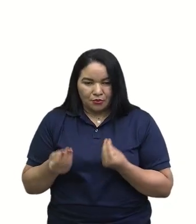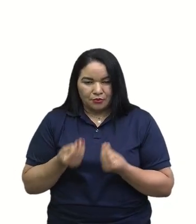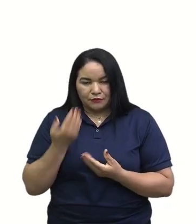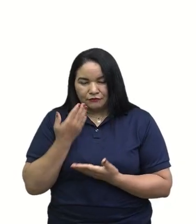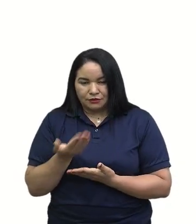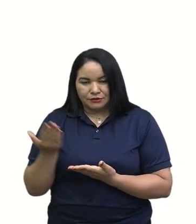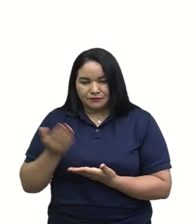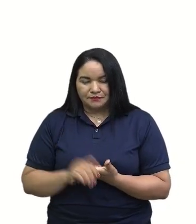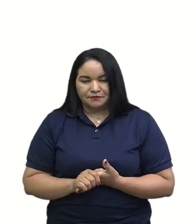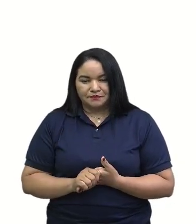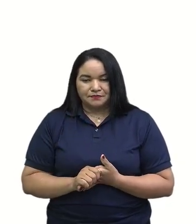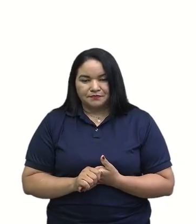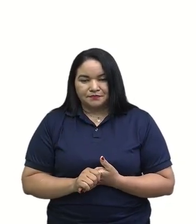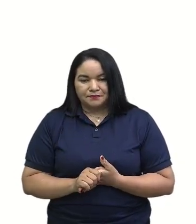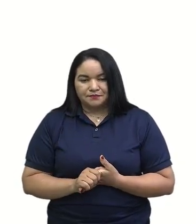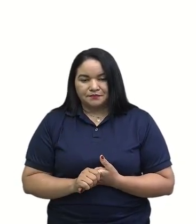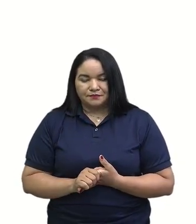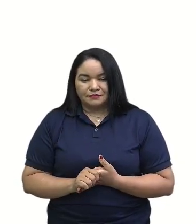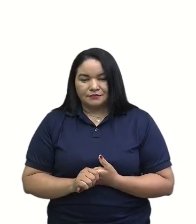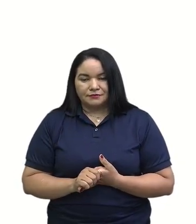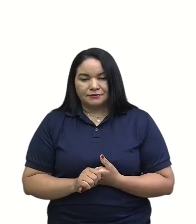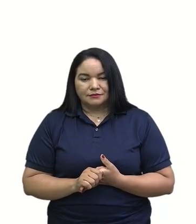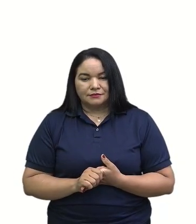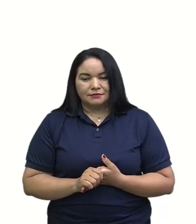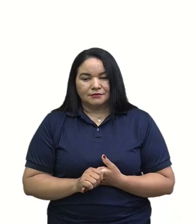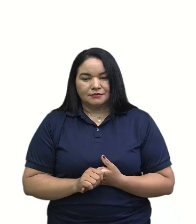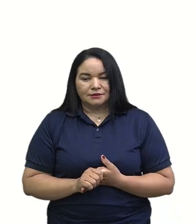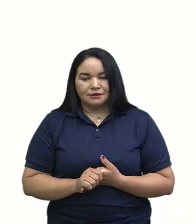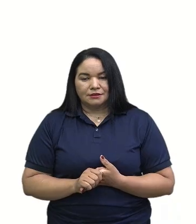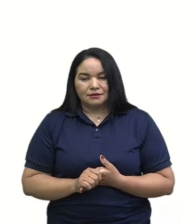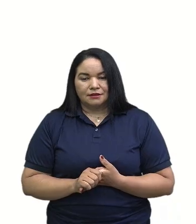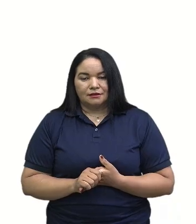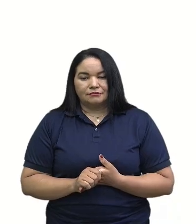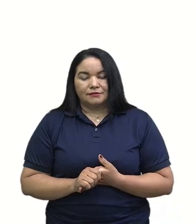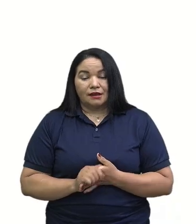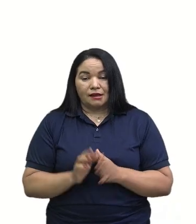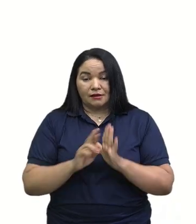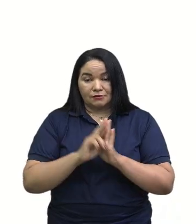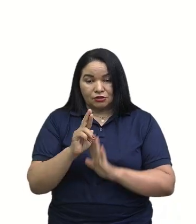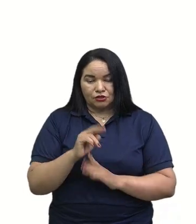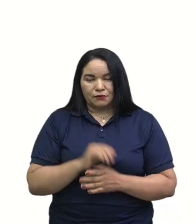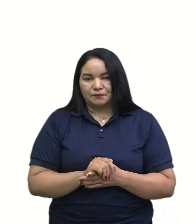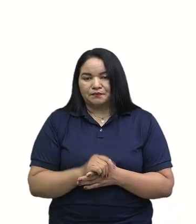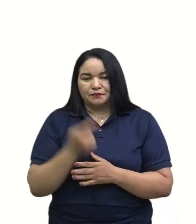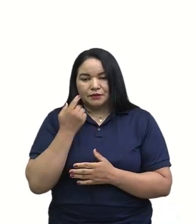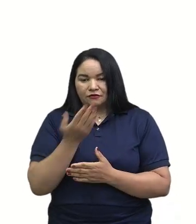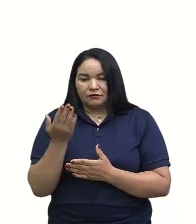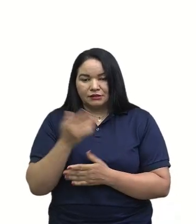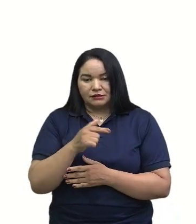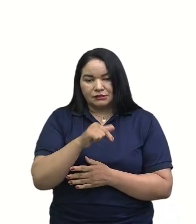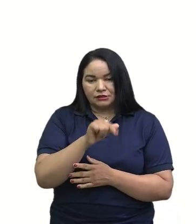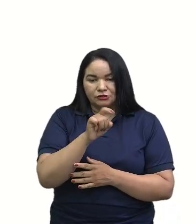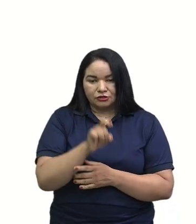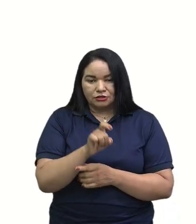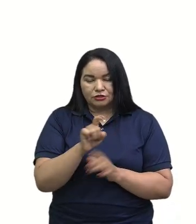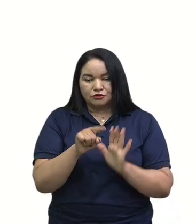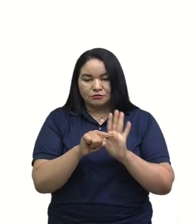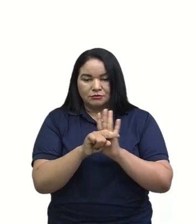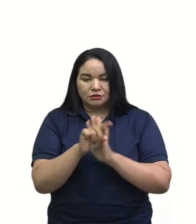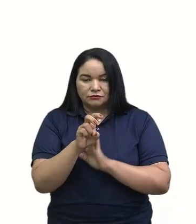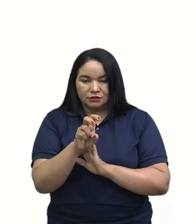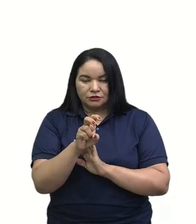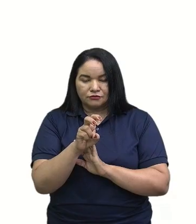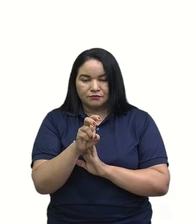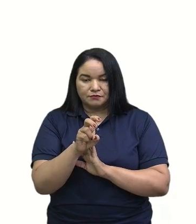aqui, ó, um dos ângulos estão representados por 7x menos 5. O outro ângulo